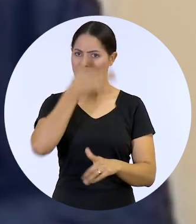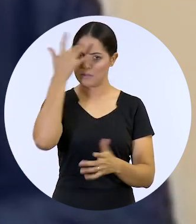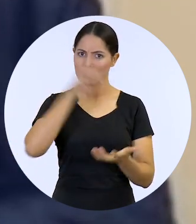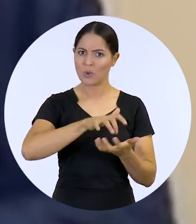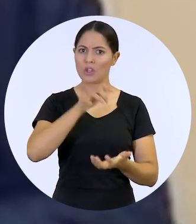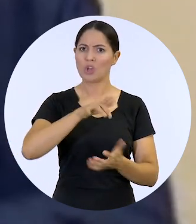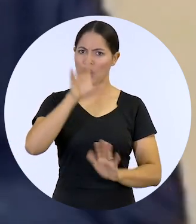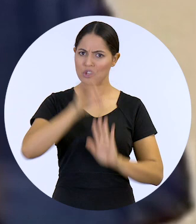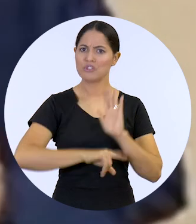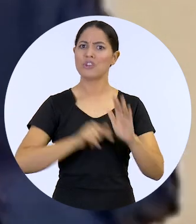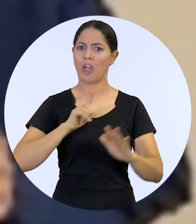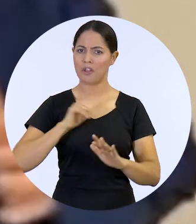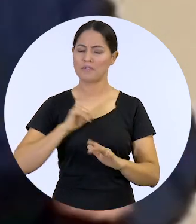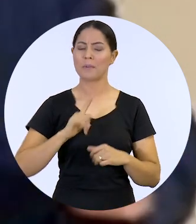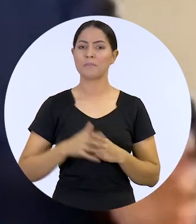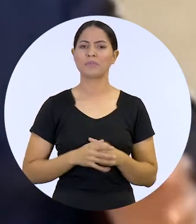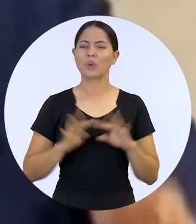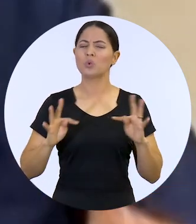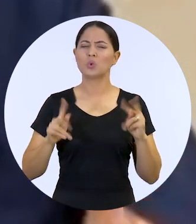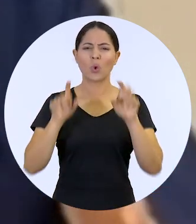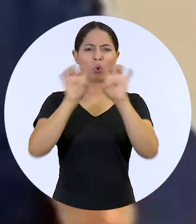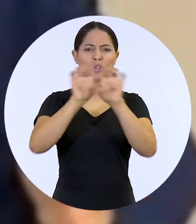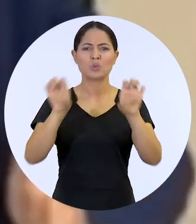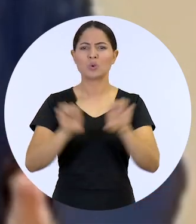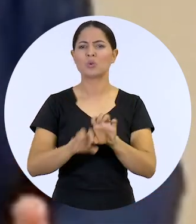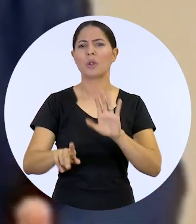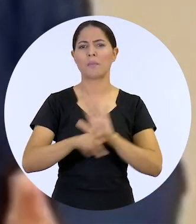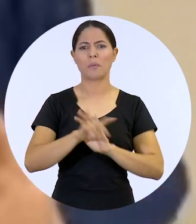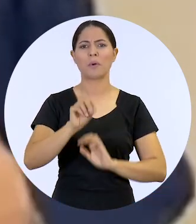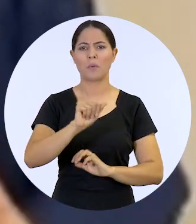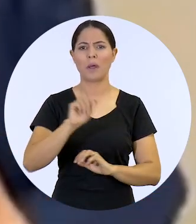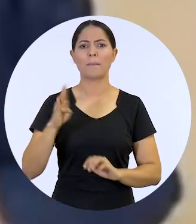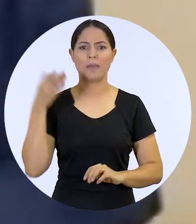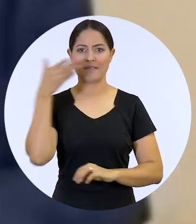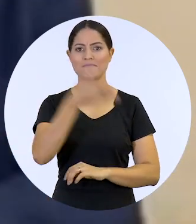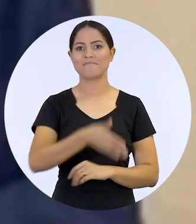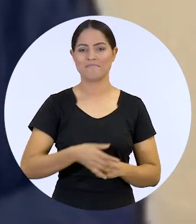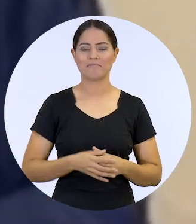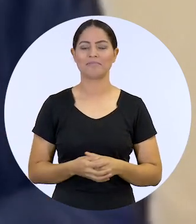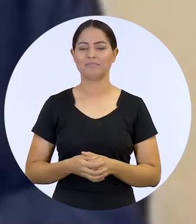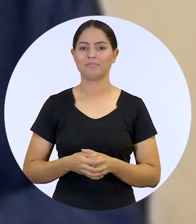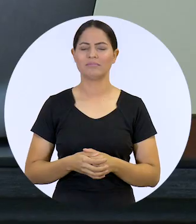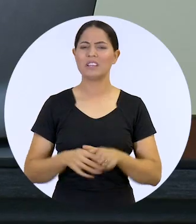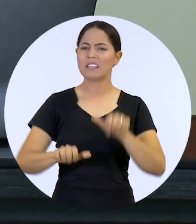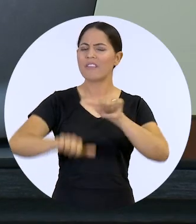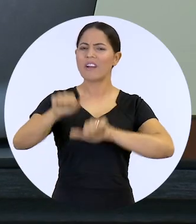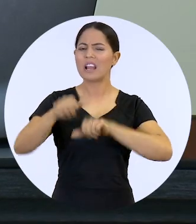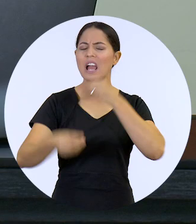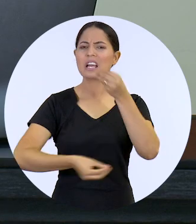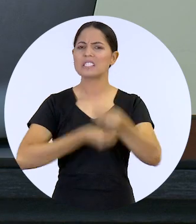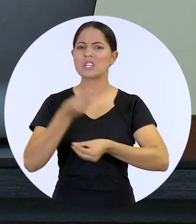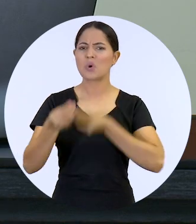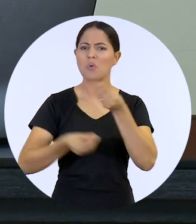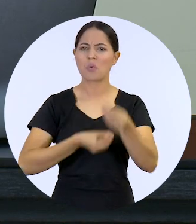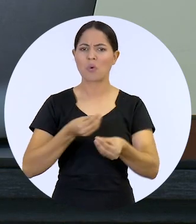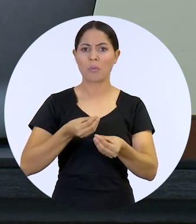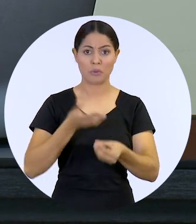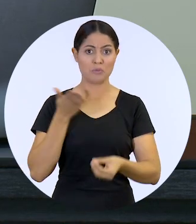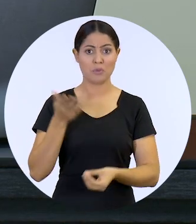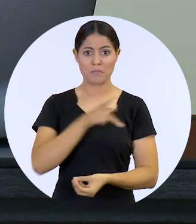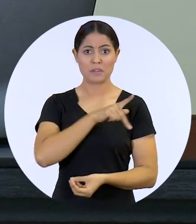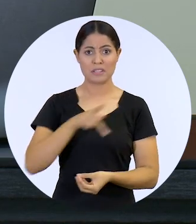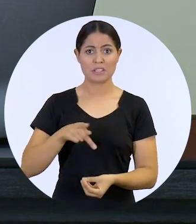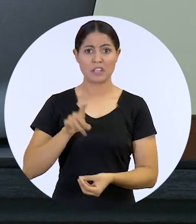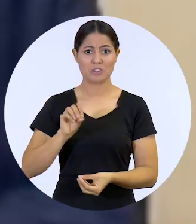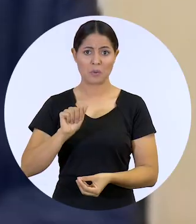idosos têm. Então, toda a estrutura da ordem vai junto com o OAB Vozinho. E a sua avaliação como presidente da